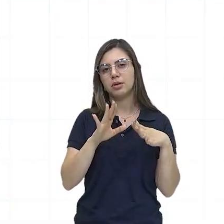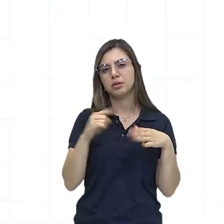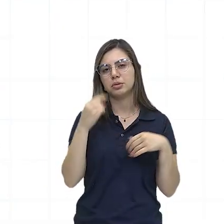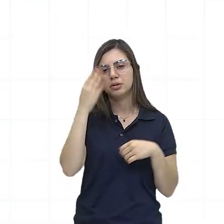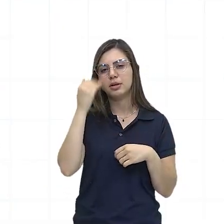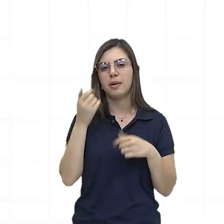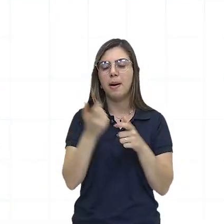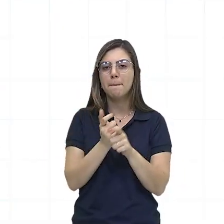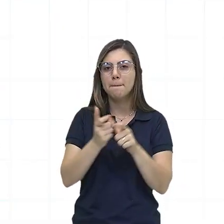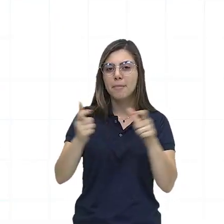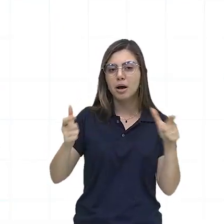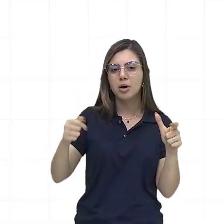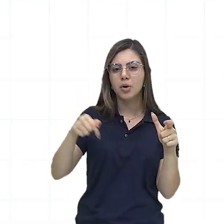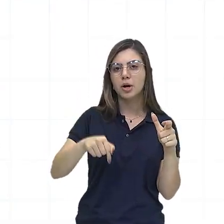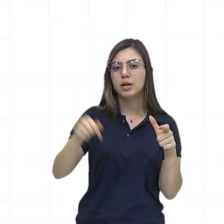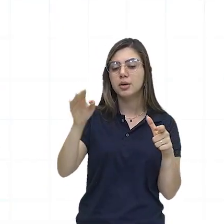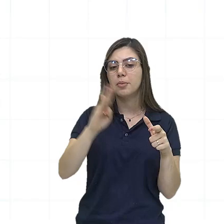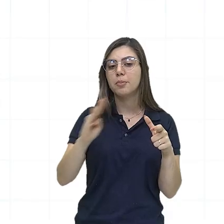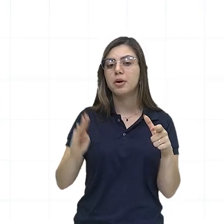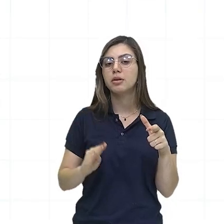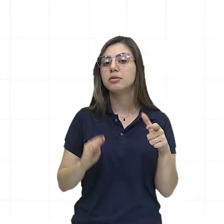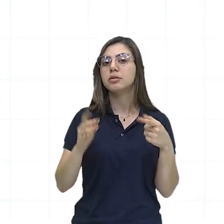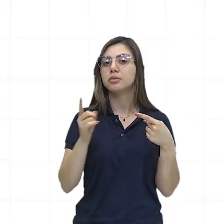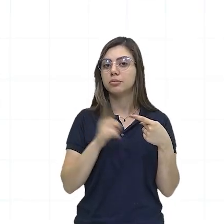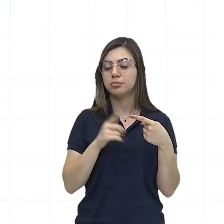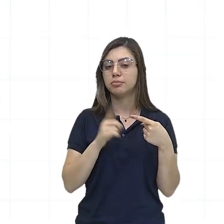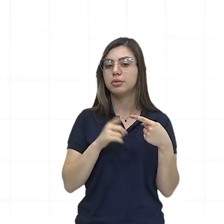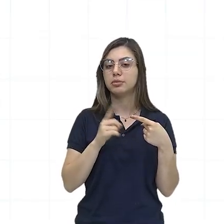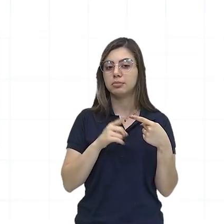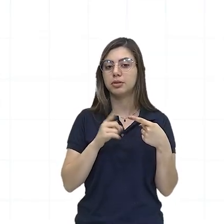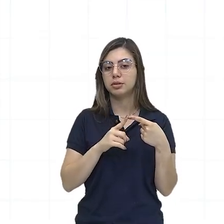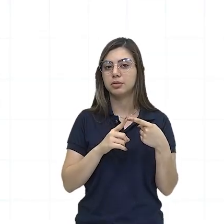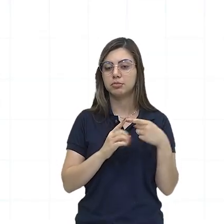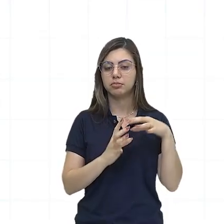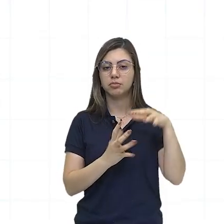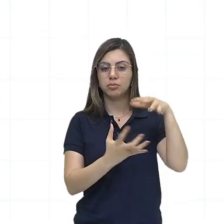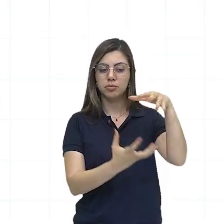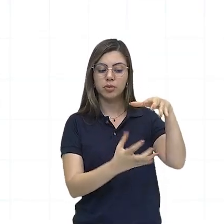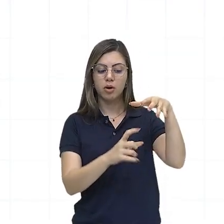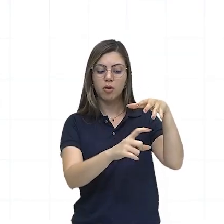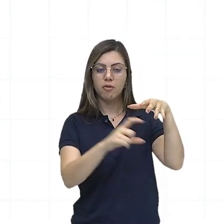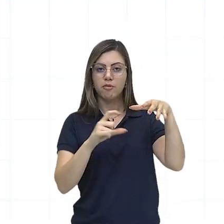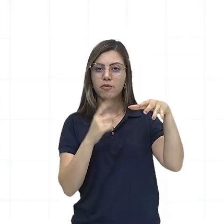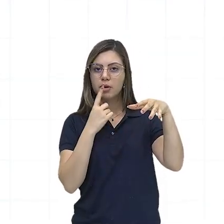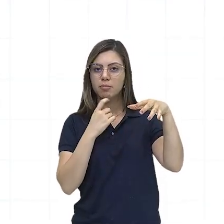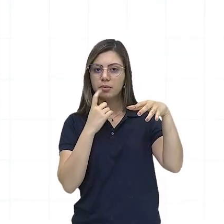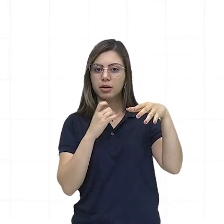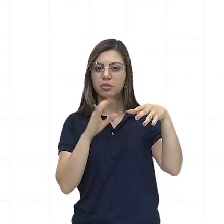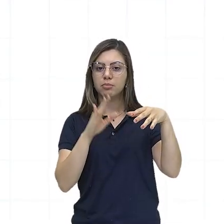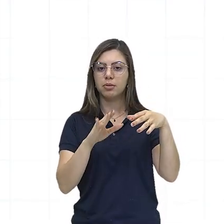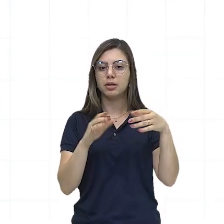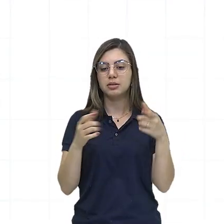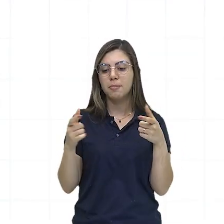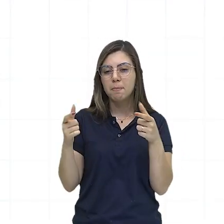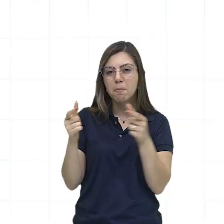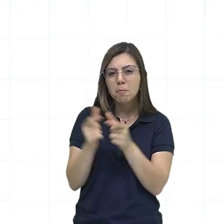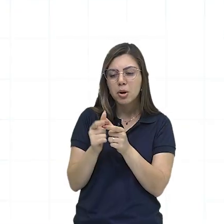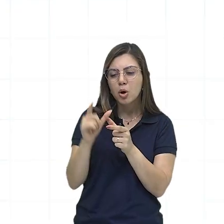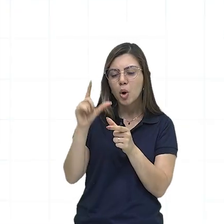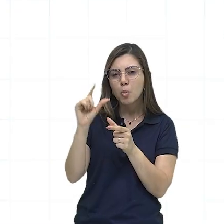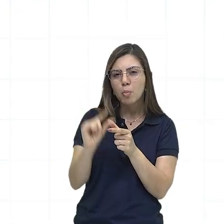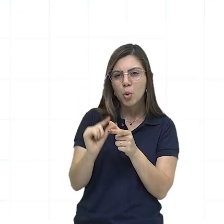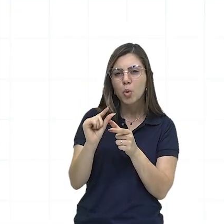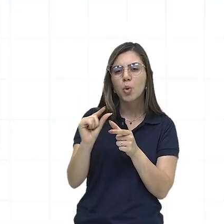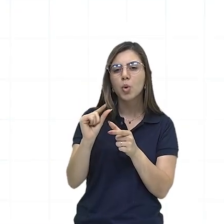sendo a sua maior parte, que está localizada na zona tropical da Terra e a menor parte do